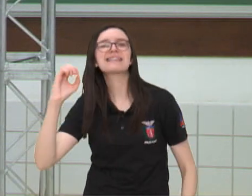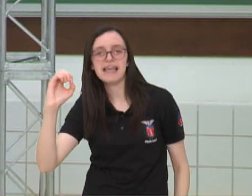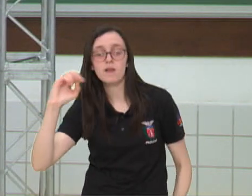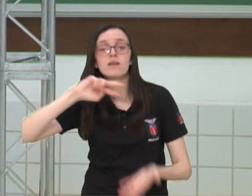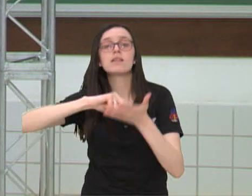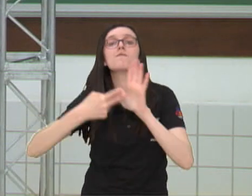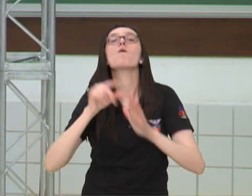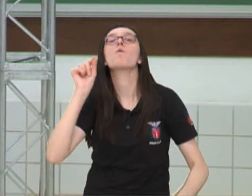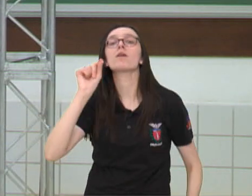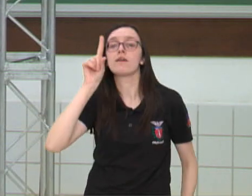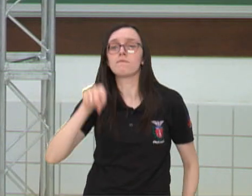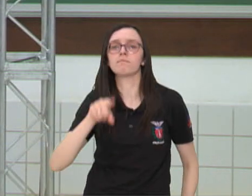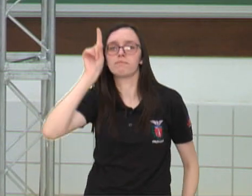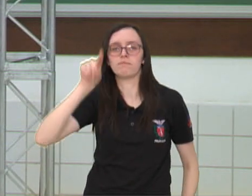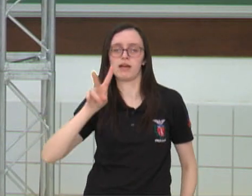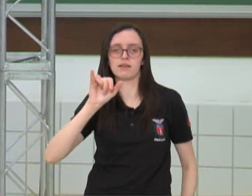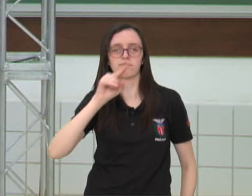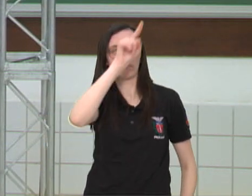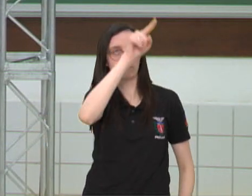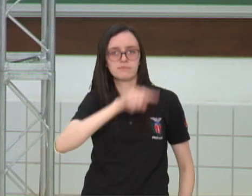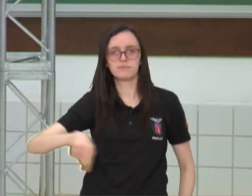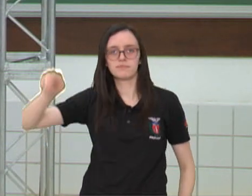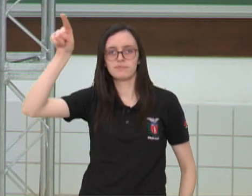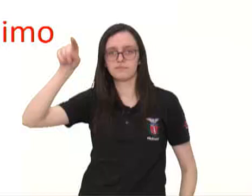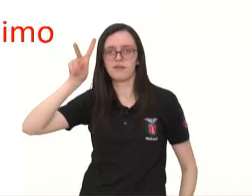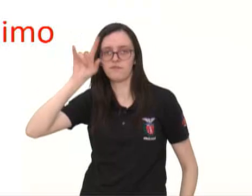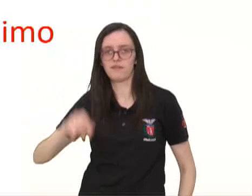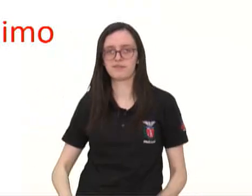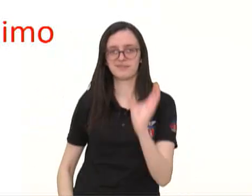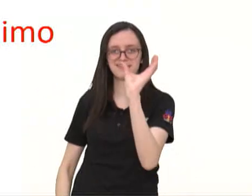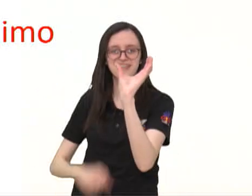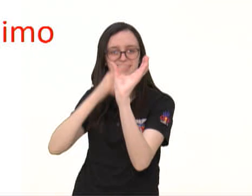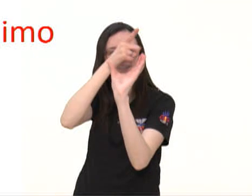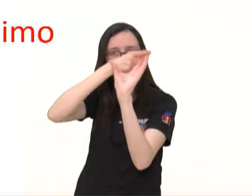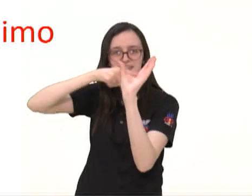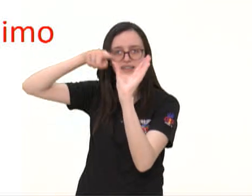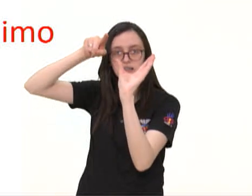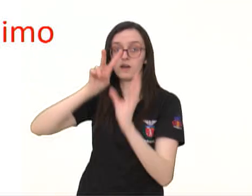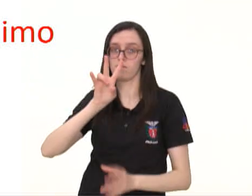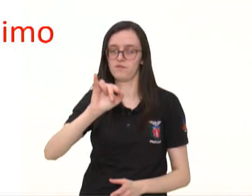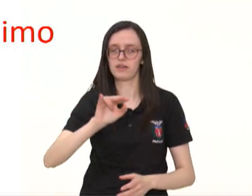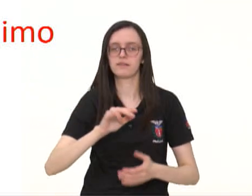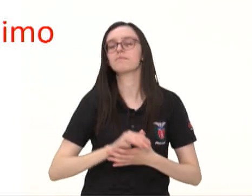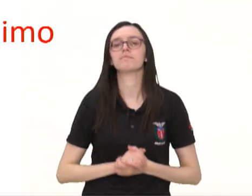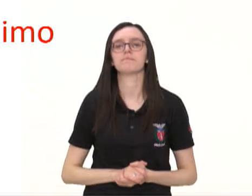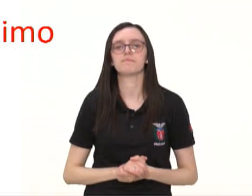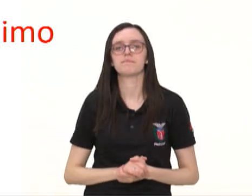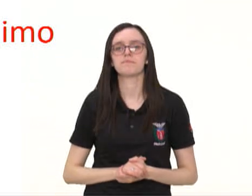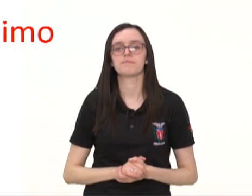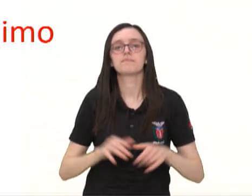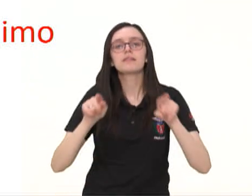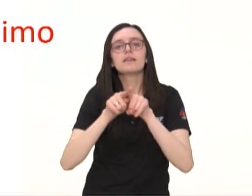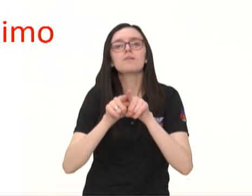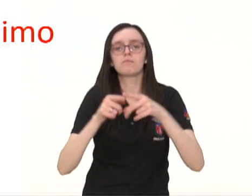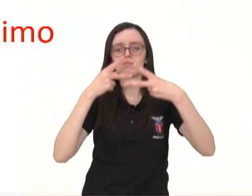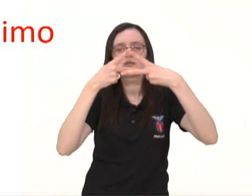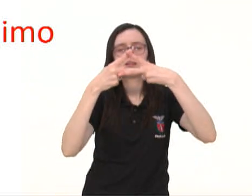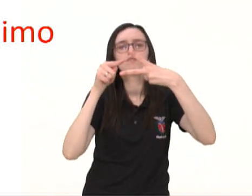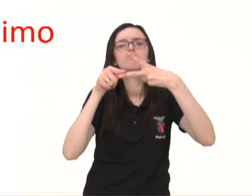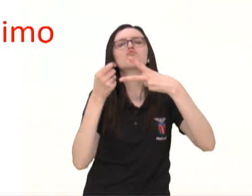cavidade voltada para cima. Eu sei que a minha parábola vai ter concavidade voltada para cima. Aqui, o valor de